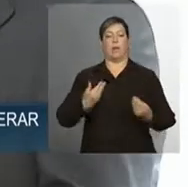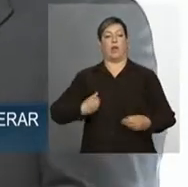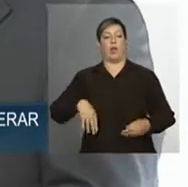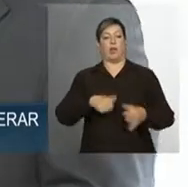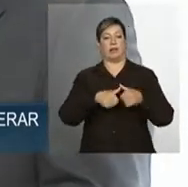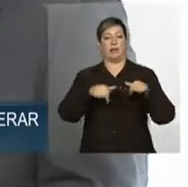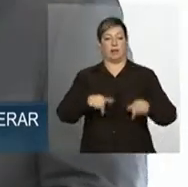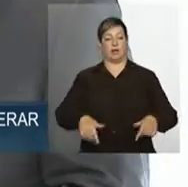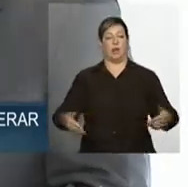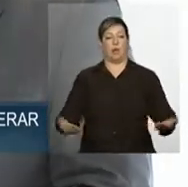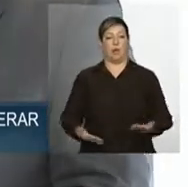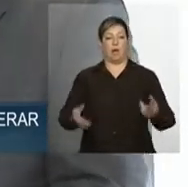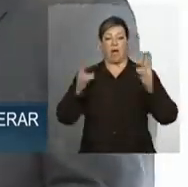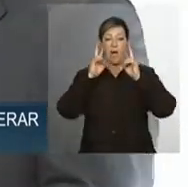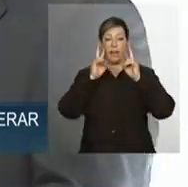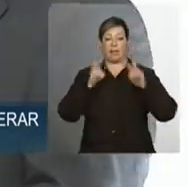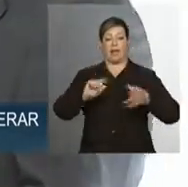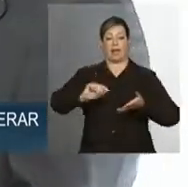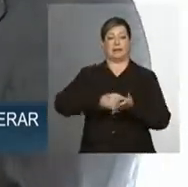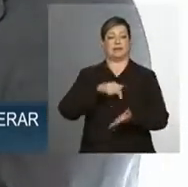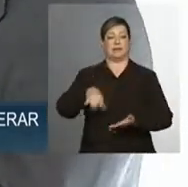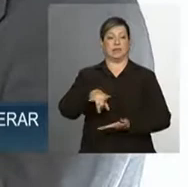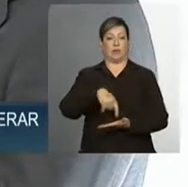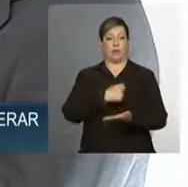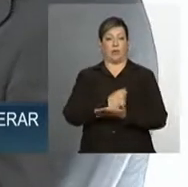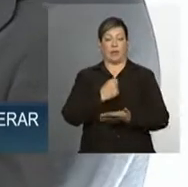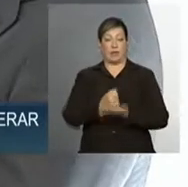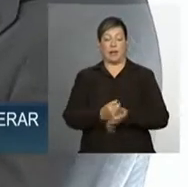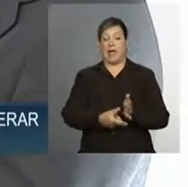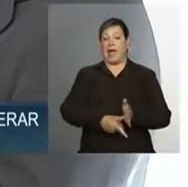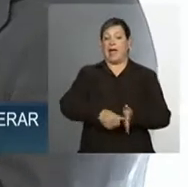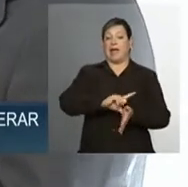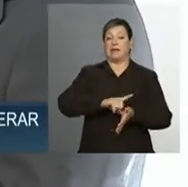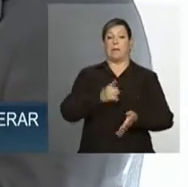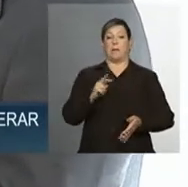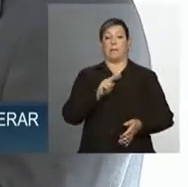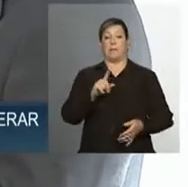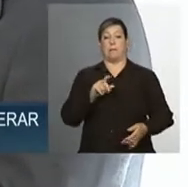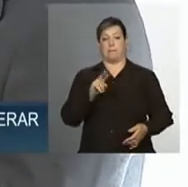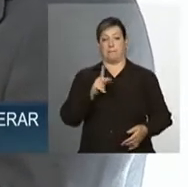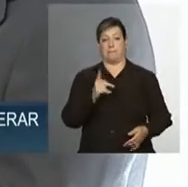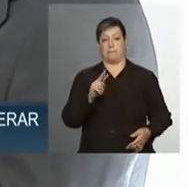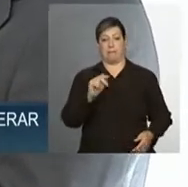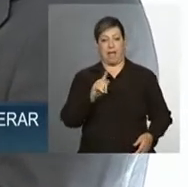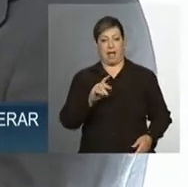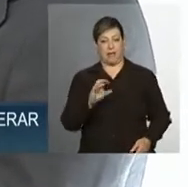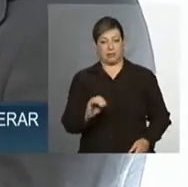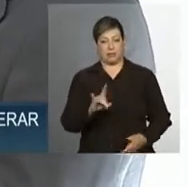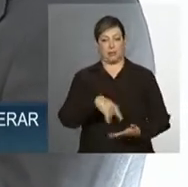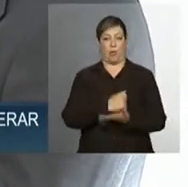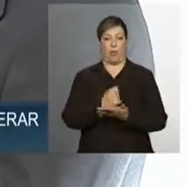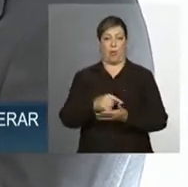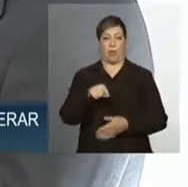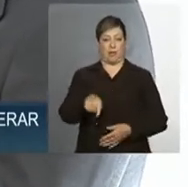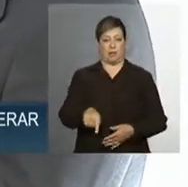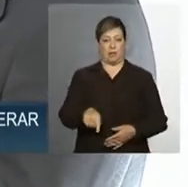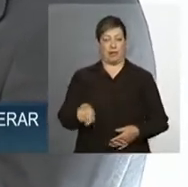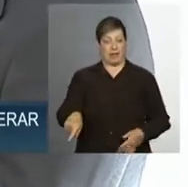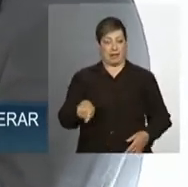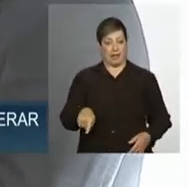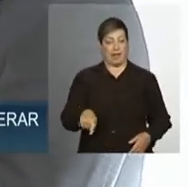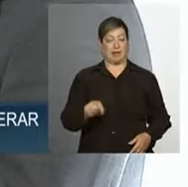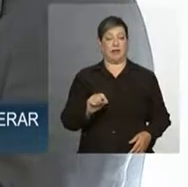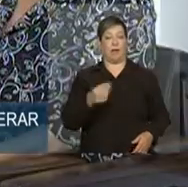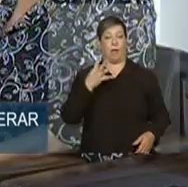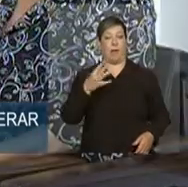hoje, atentos, assinando este contrato antes do prazo contratual. O prazo contratual seria 4